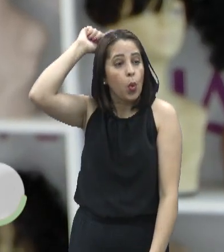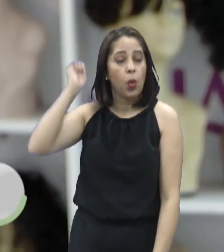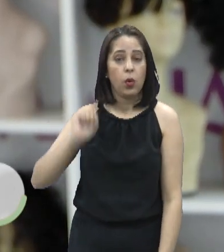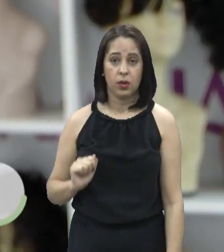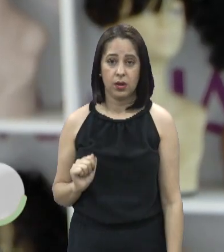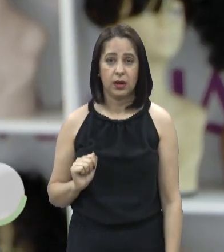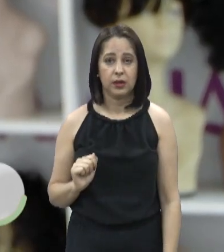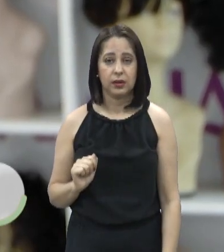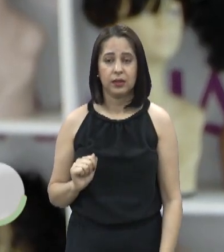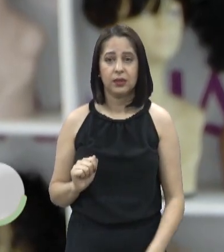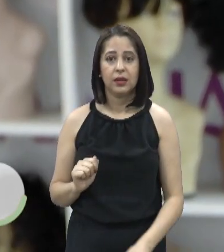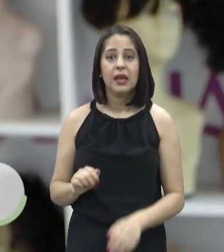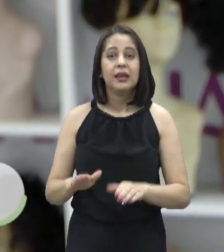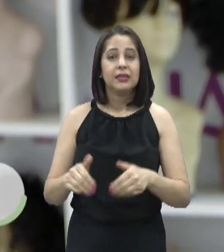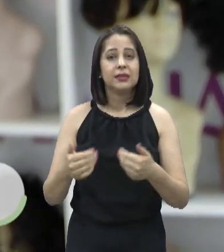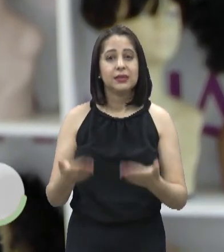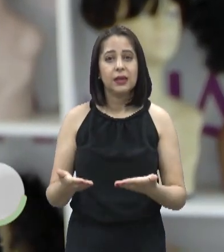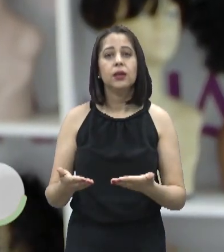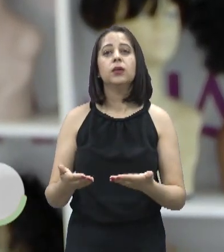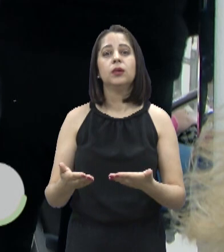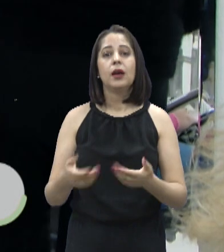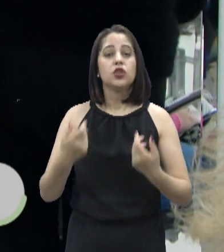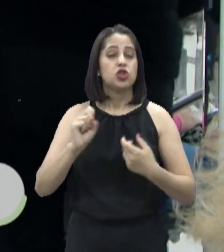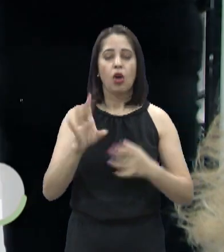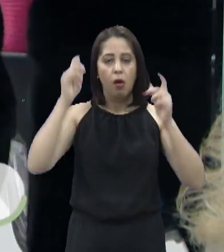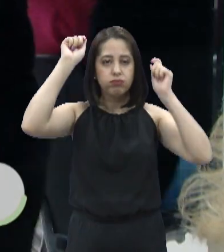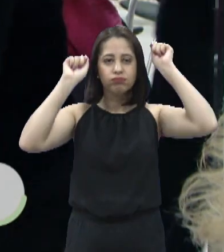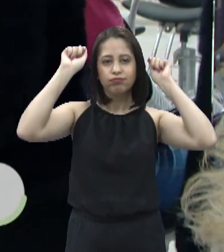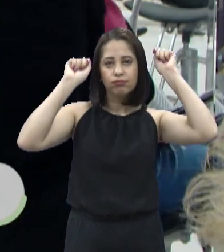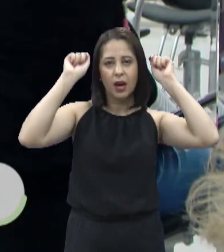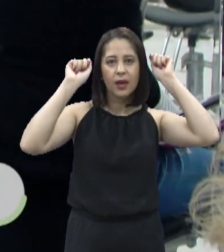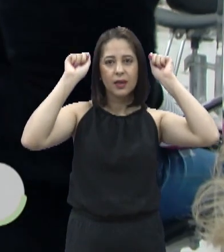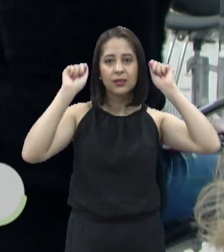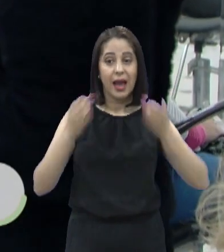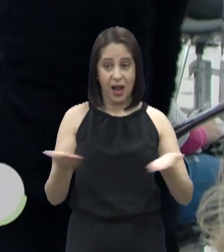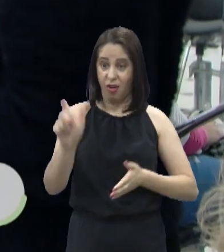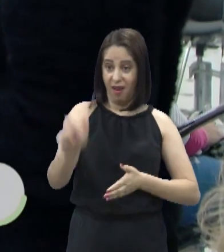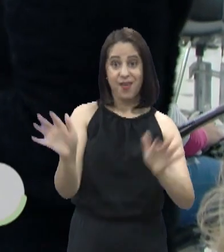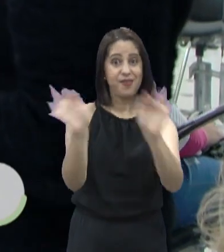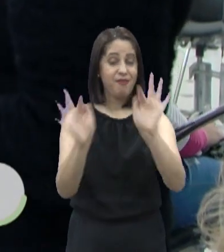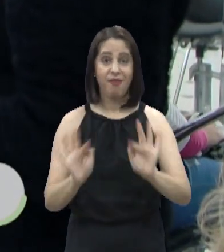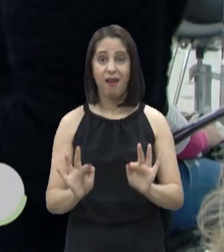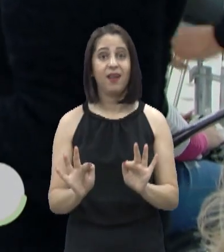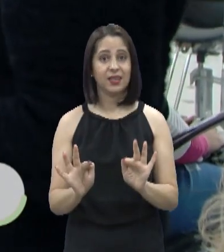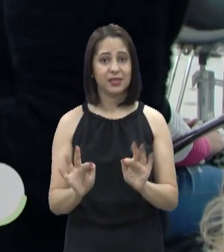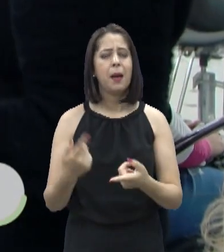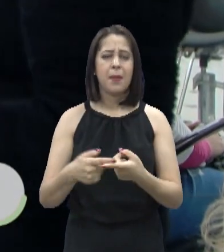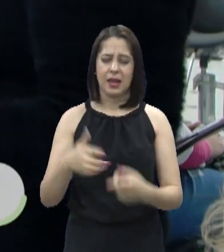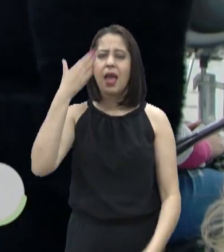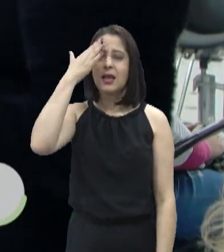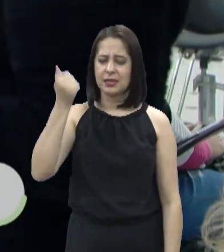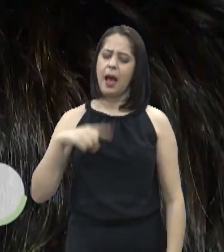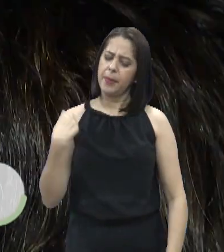limpezinha, né? E para colocar a peruca. E ela já está toda feliz, porque sabe que pode contar